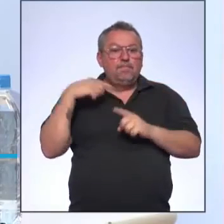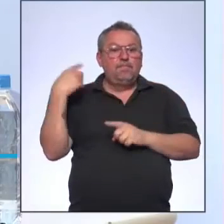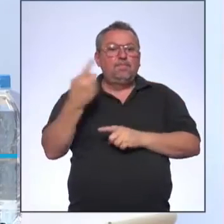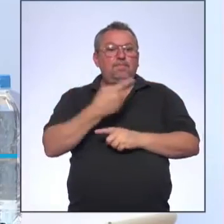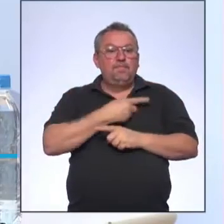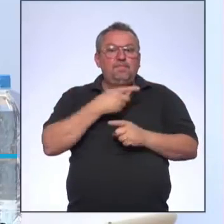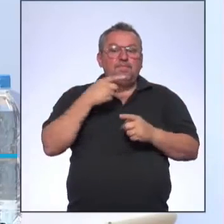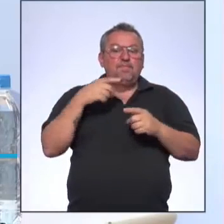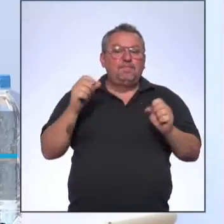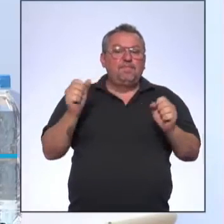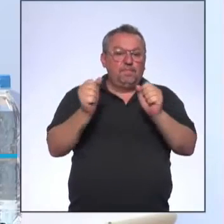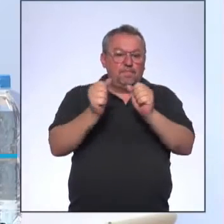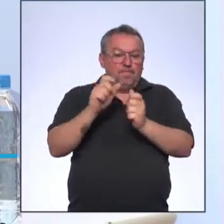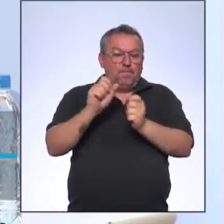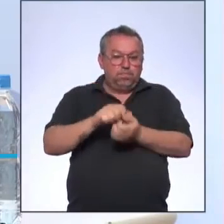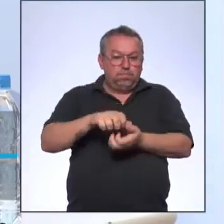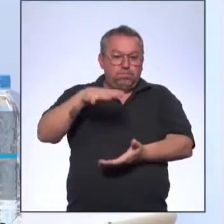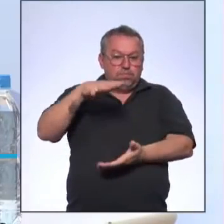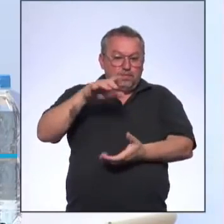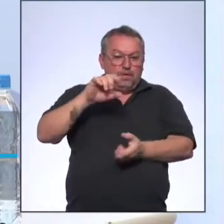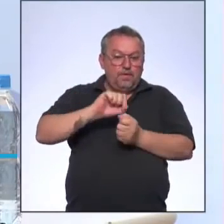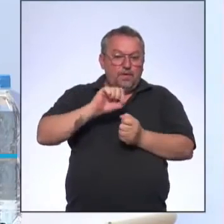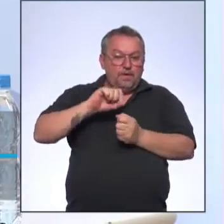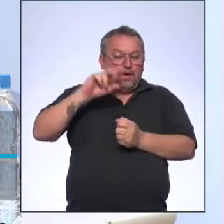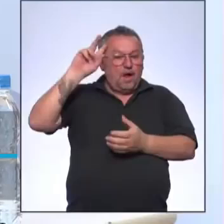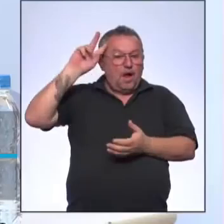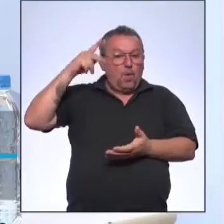ir juntando e fazer as nossas composições.